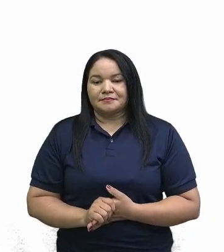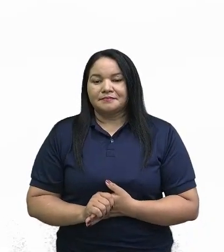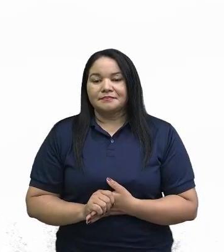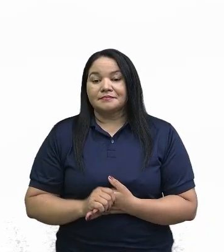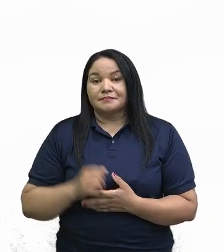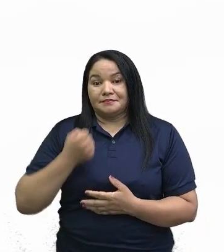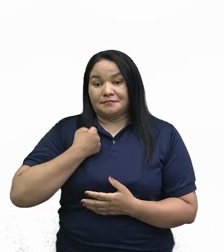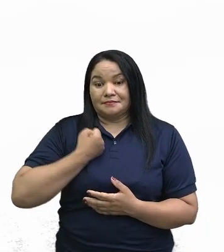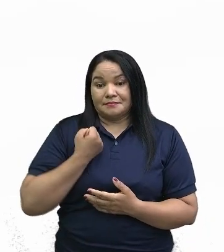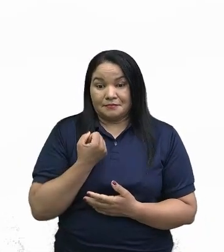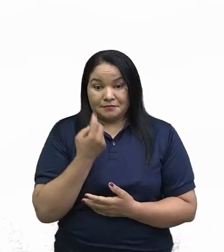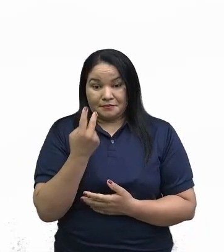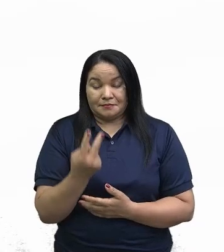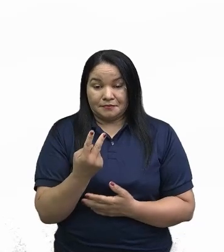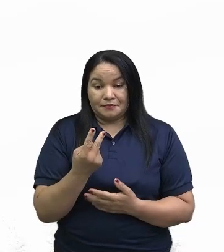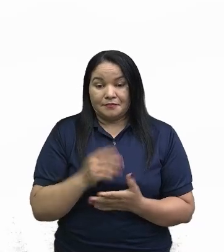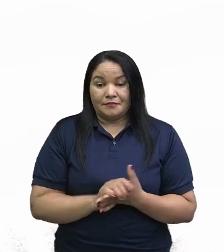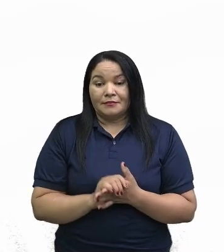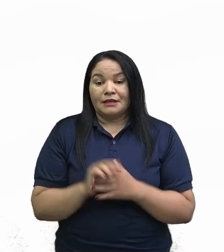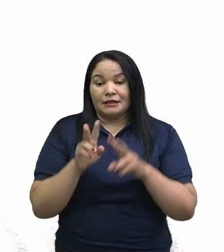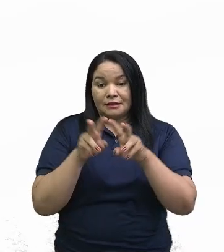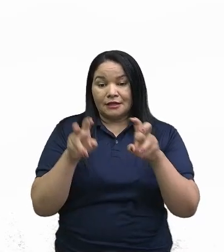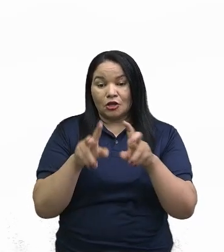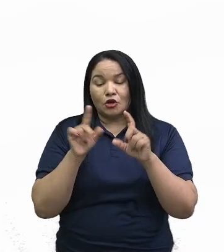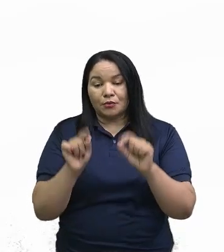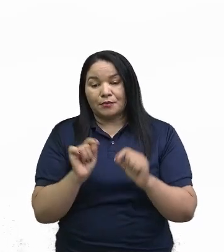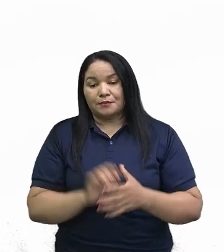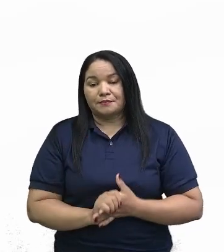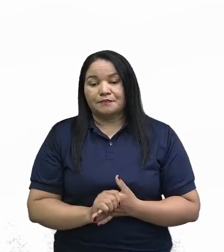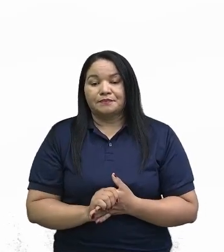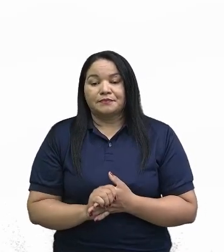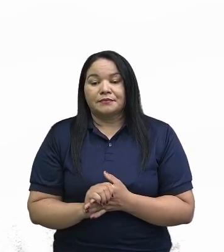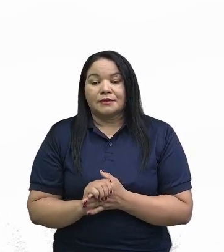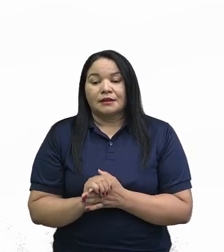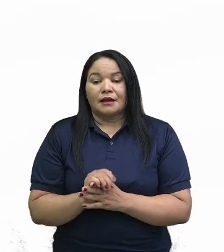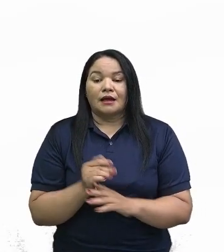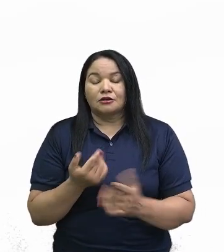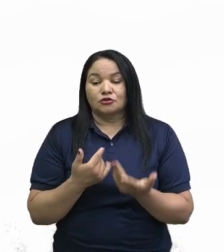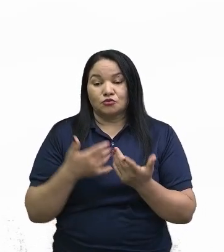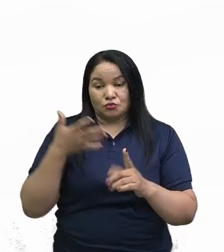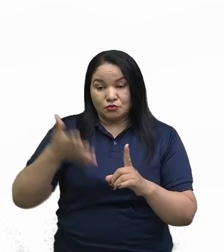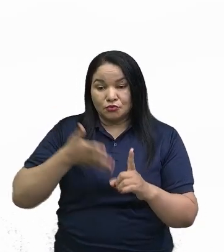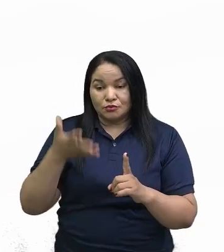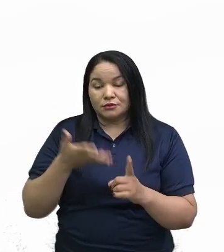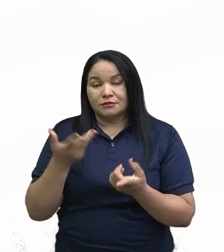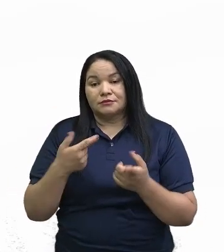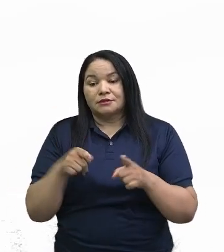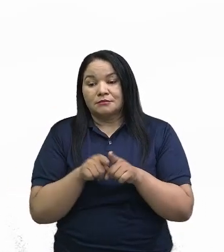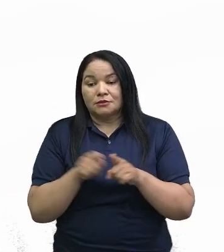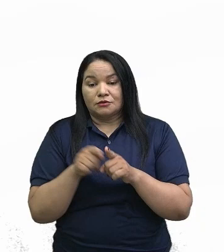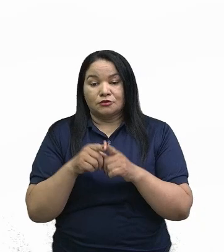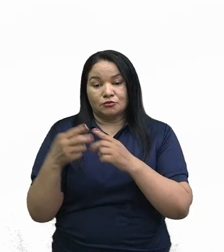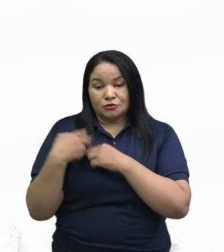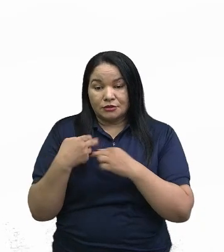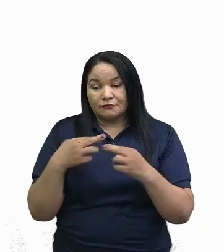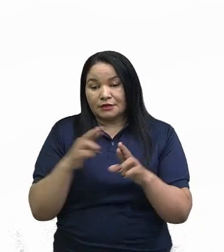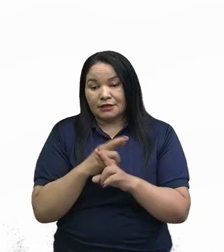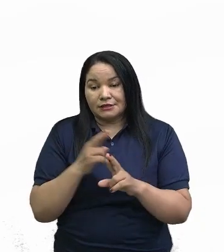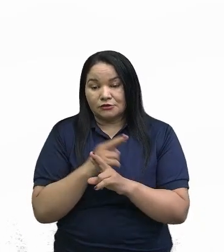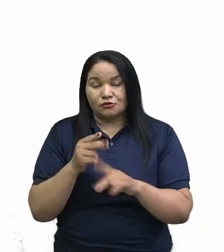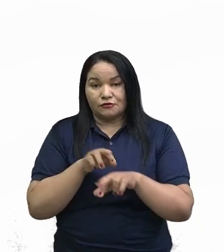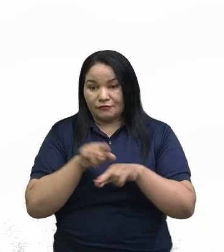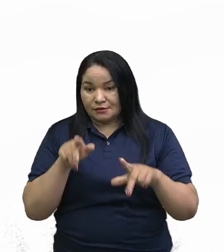Temos a aula de número 2, o objeto de conhecimento, posicionamentos discursivos responsáveis em relação